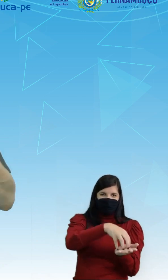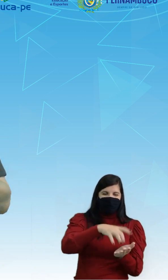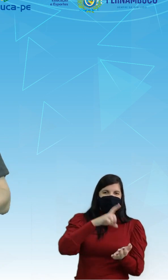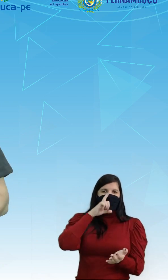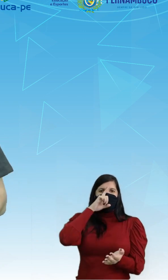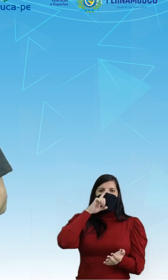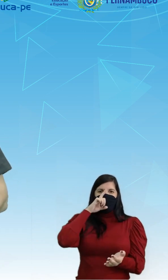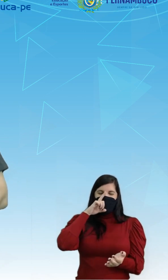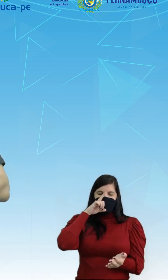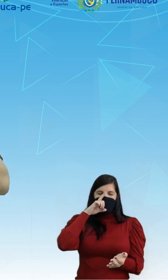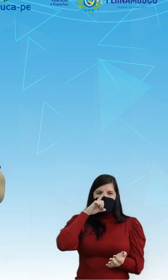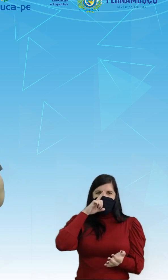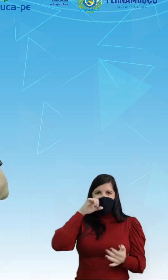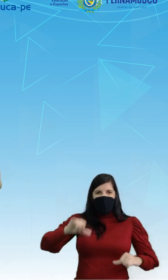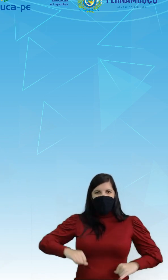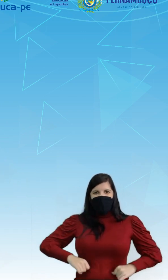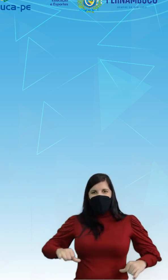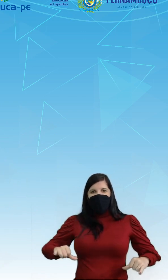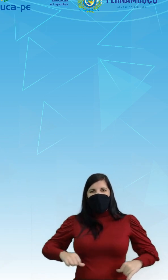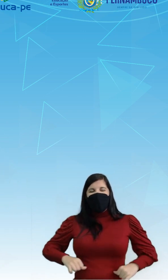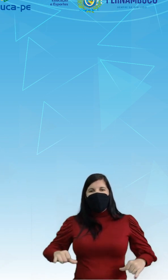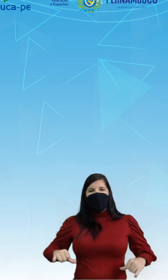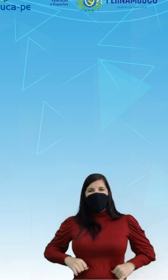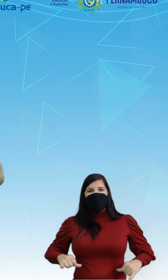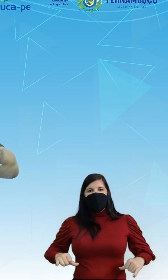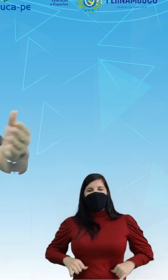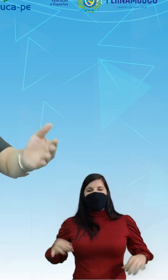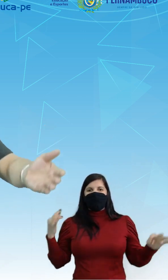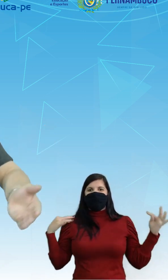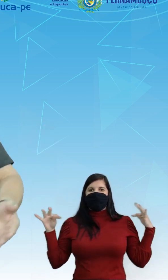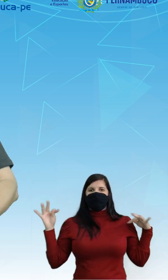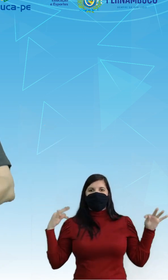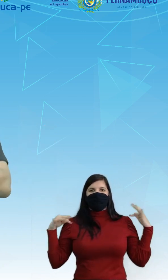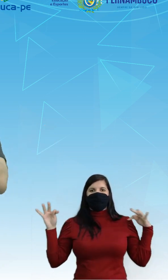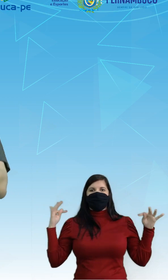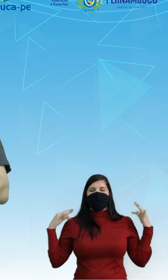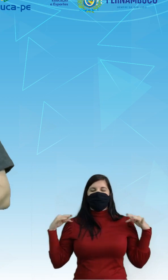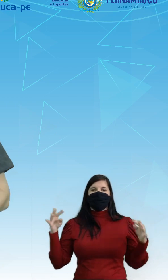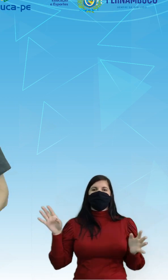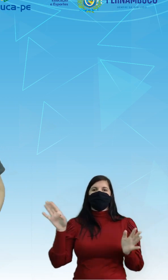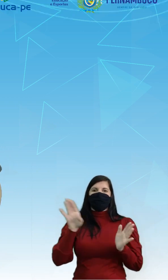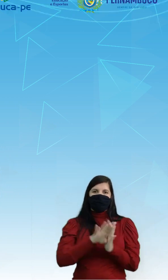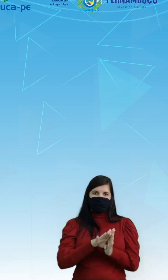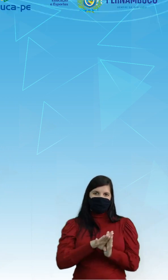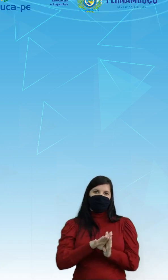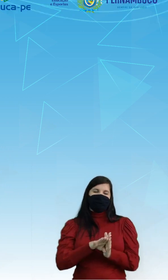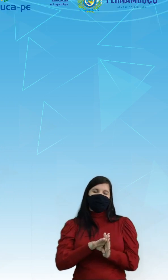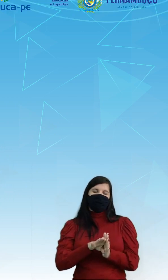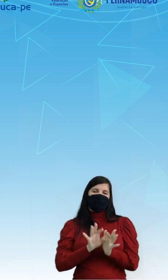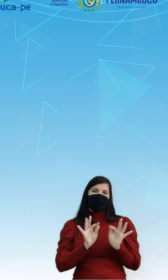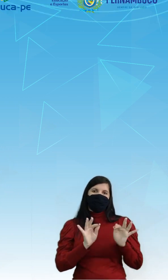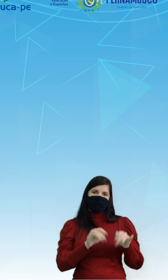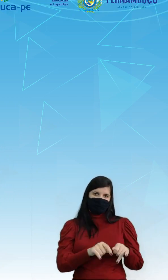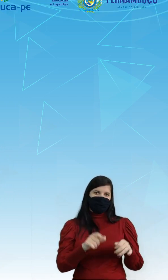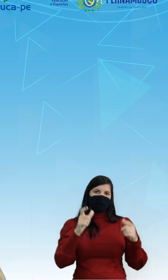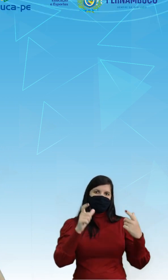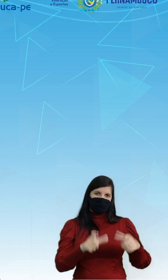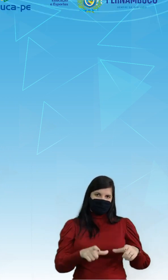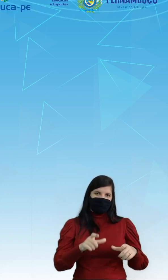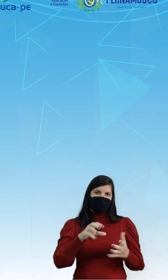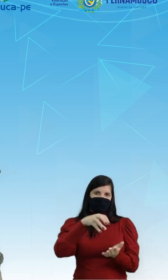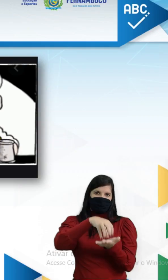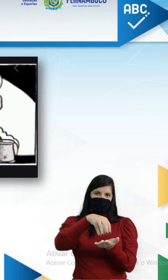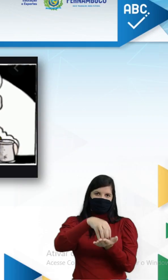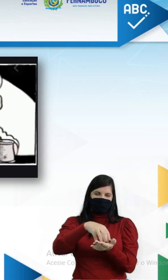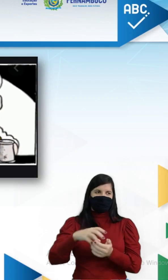via crucis, quer dizer, o sofrimento do turista para atingir, para chegar àquele determinado lugar.